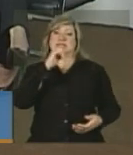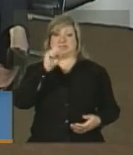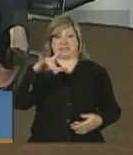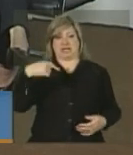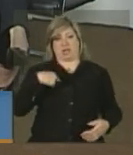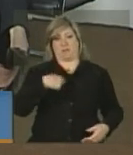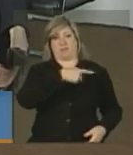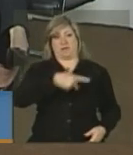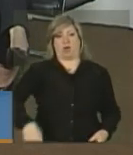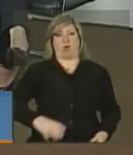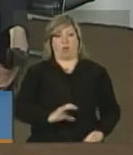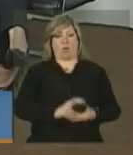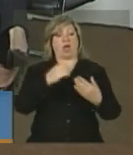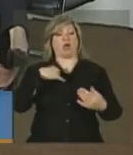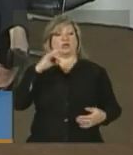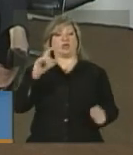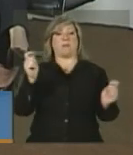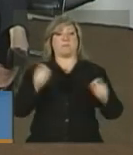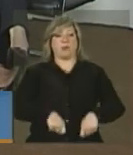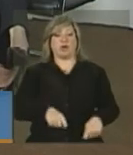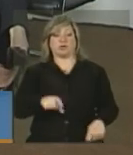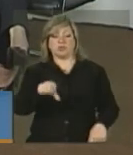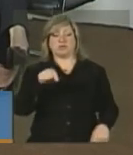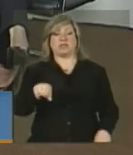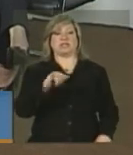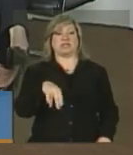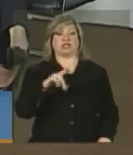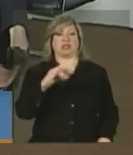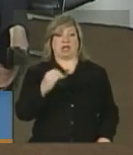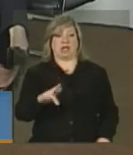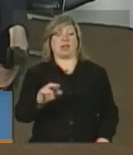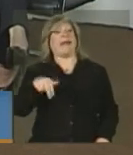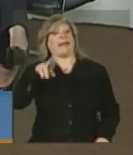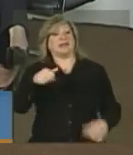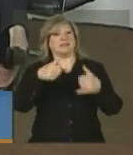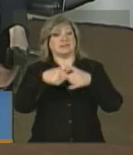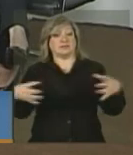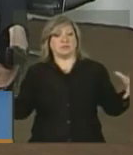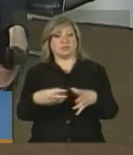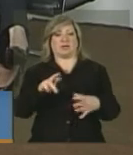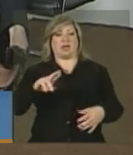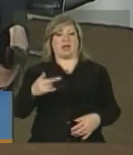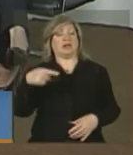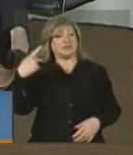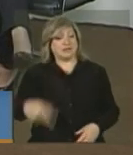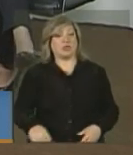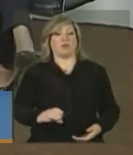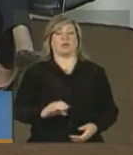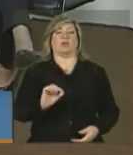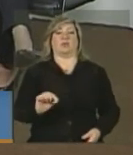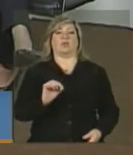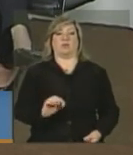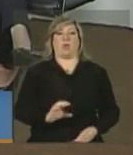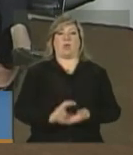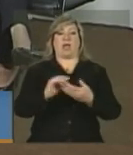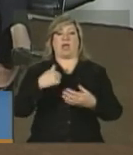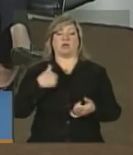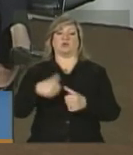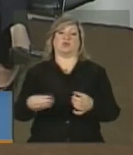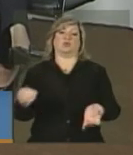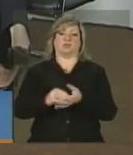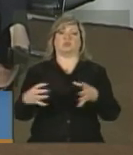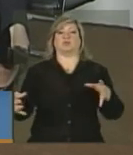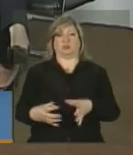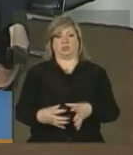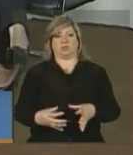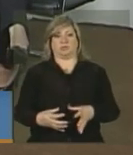posso indicar quem estiver cadastrado no Recursos Humanos do conselho em que eu esteja cadastrado. Não,